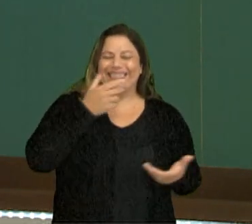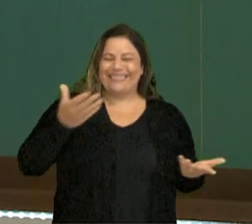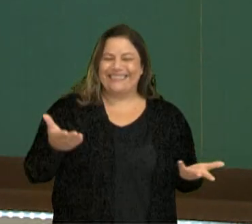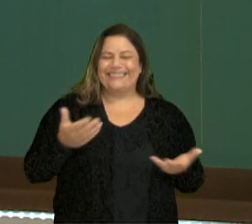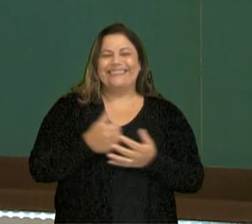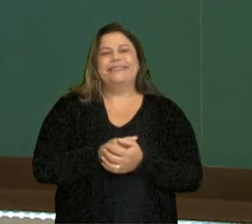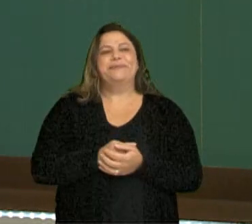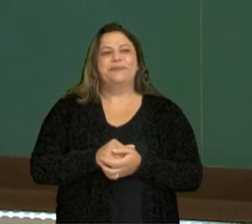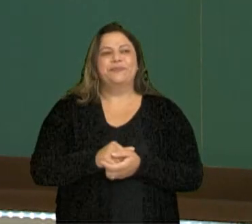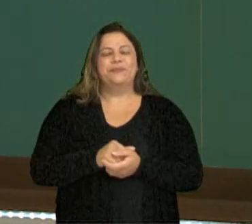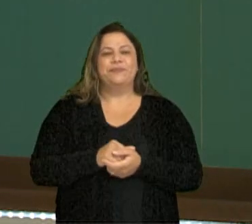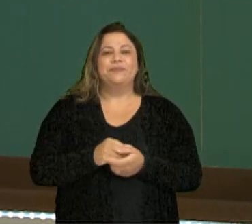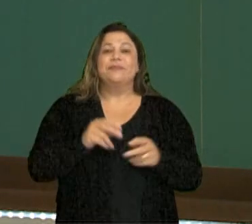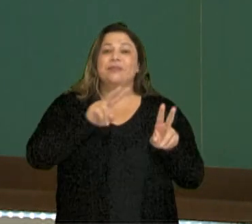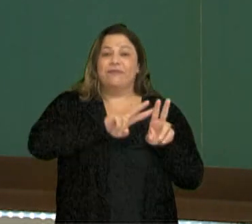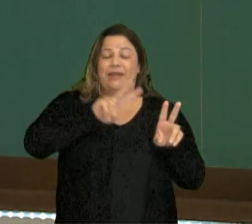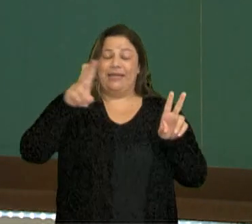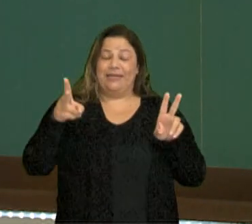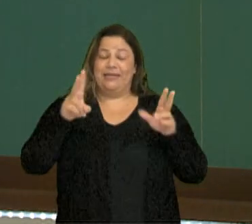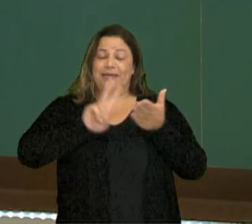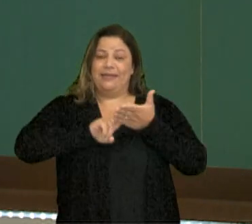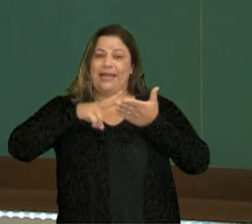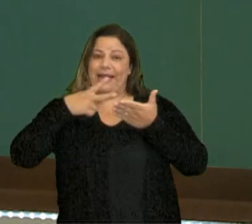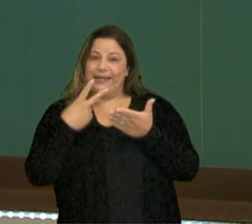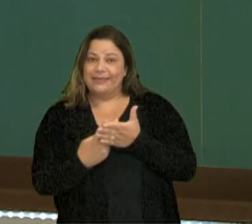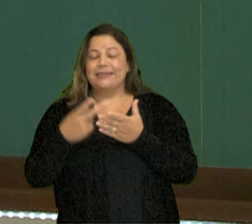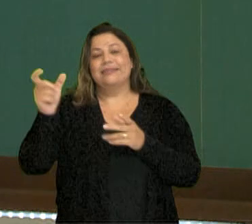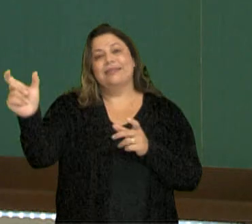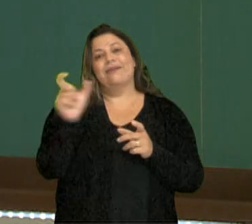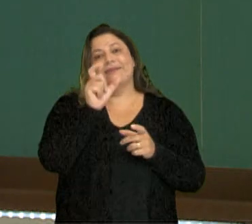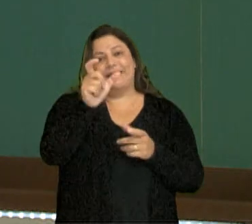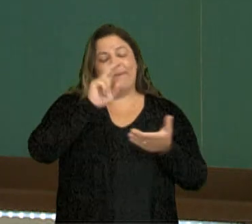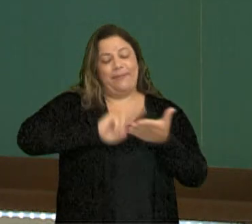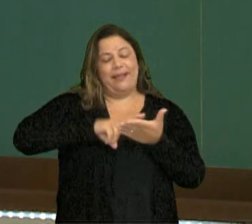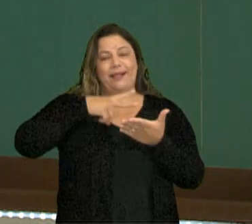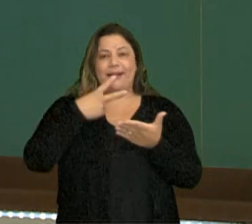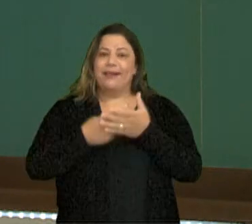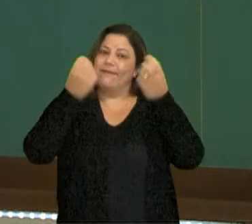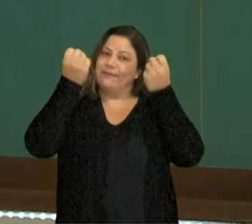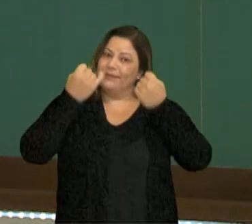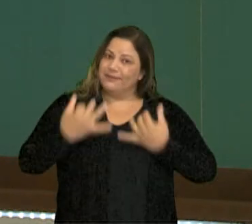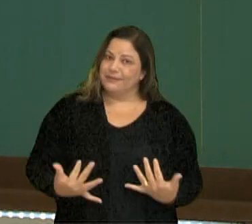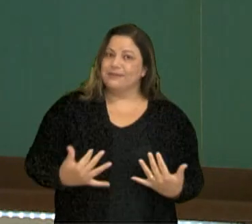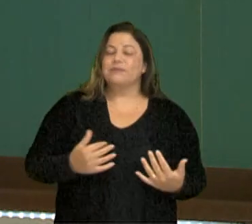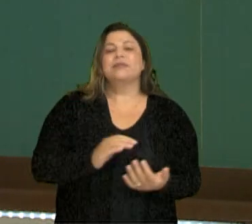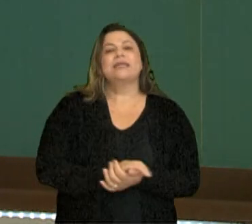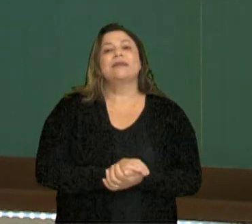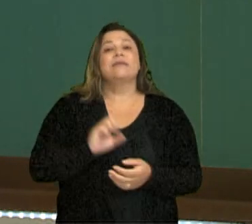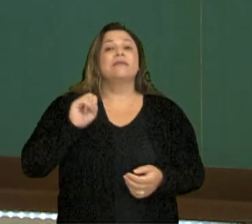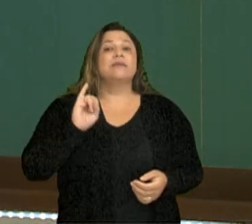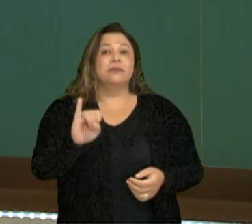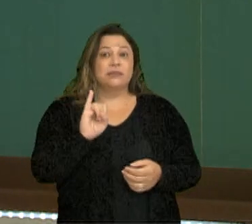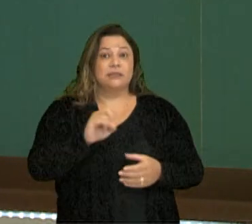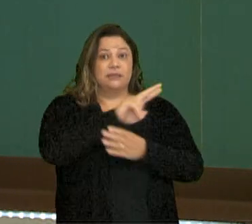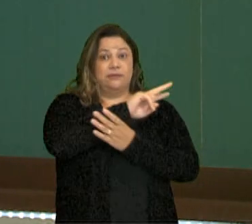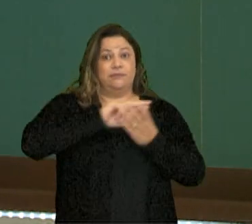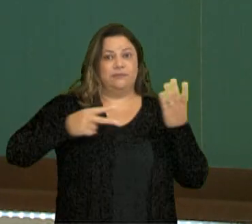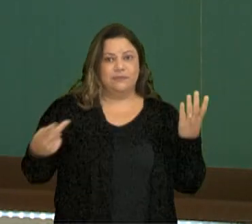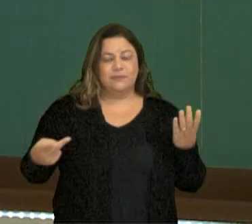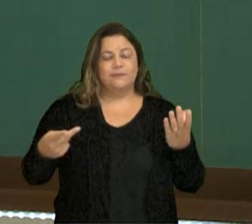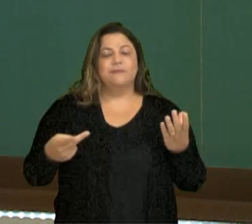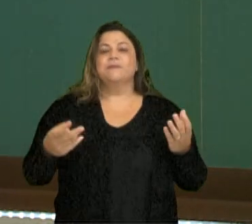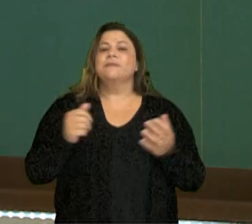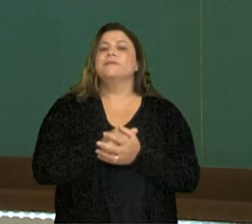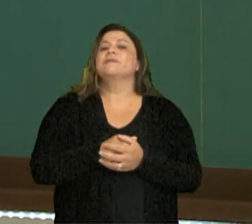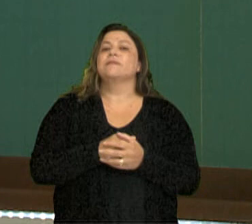de português. Vai trazer a tradução da palavra em inglês, vai te explicar o que é. Se for bilíngue, é aquele